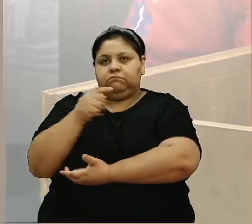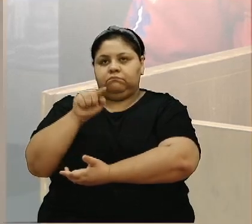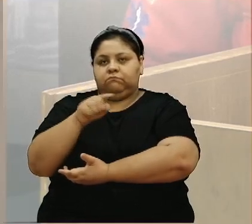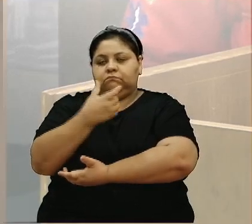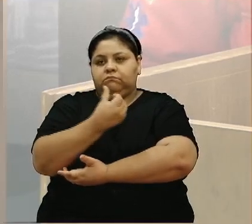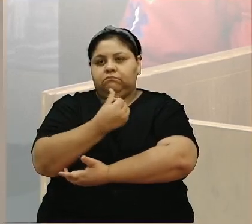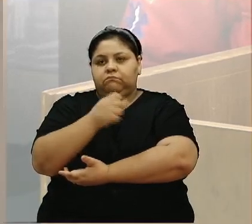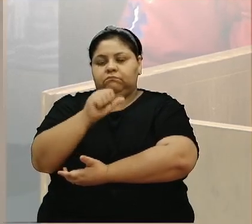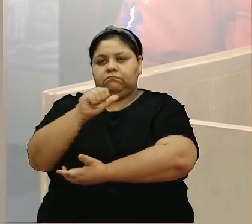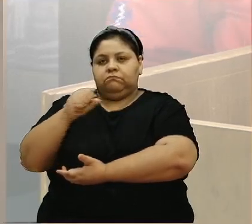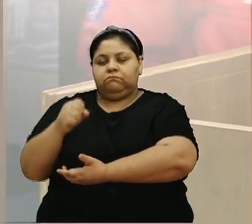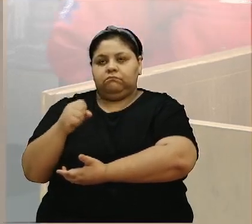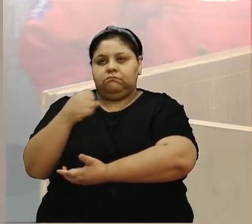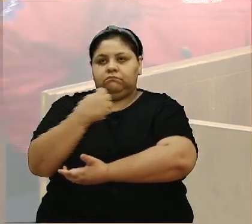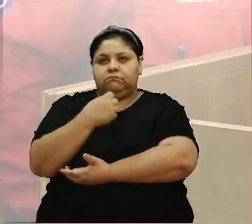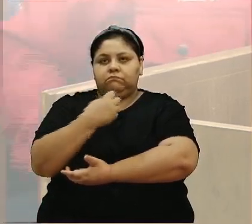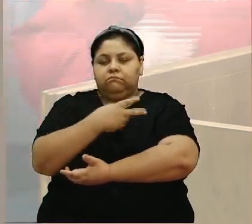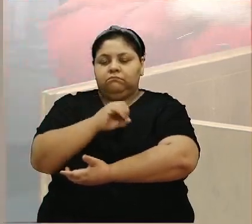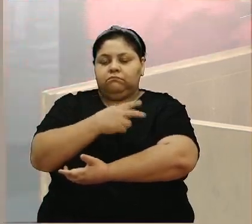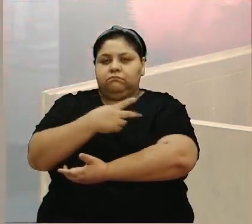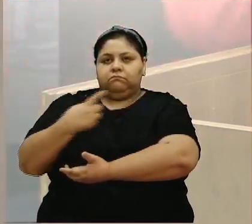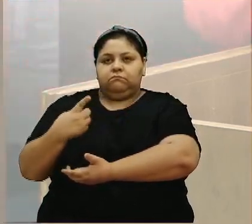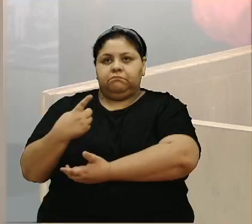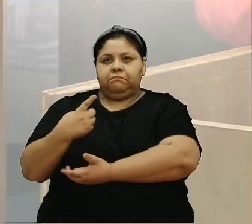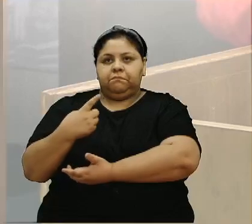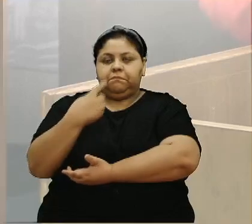de 2021 e